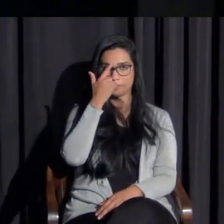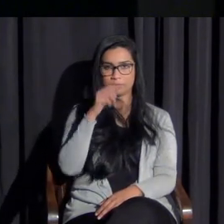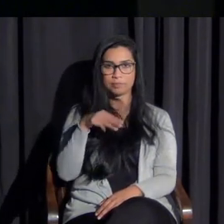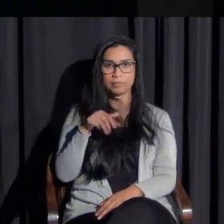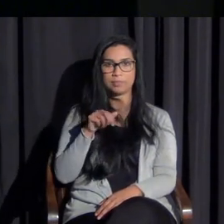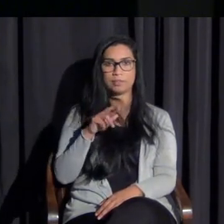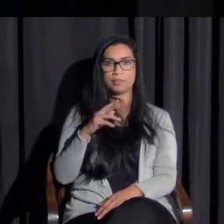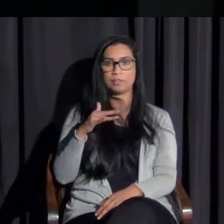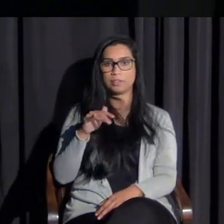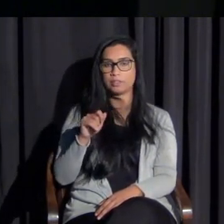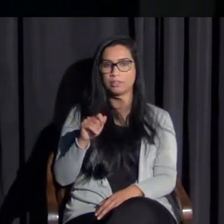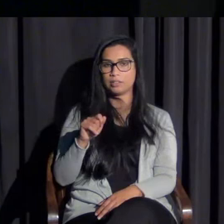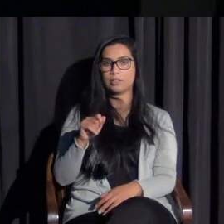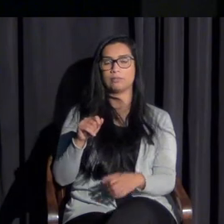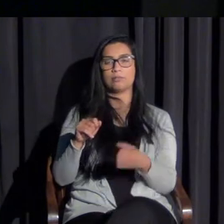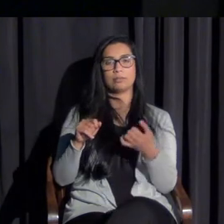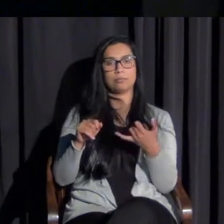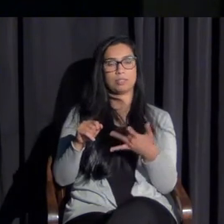porque